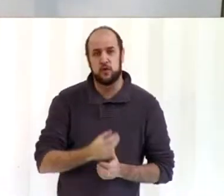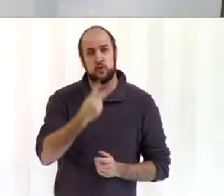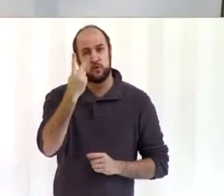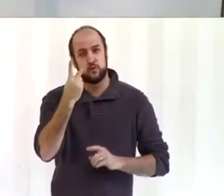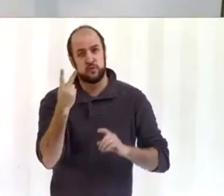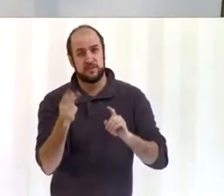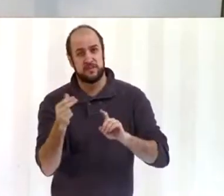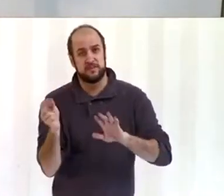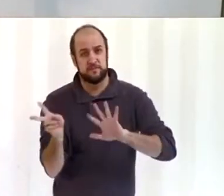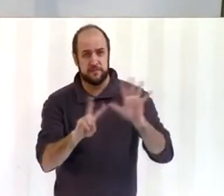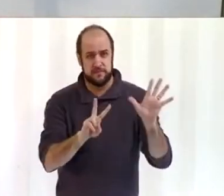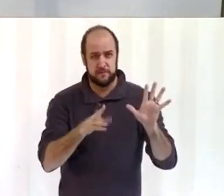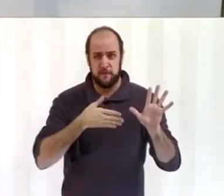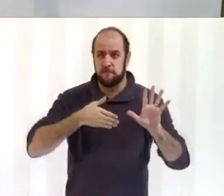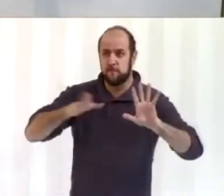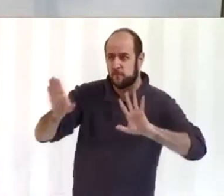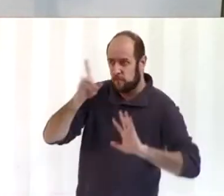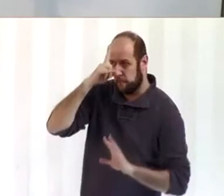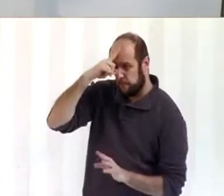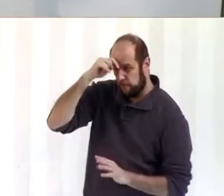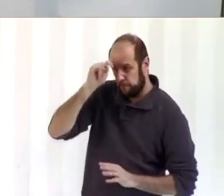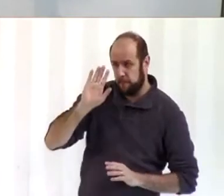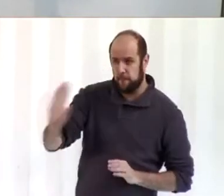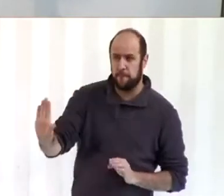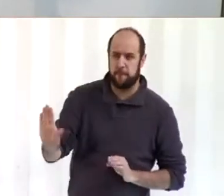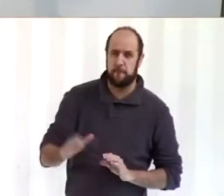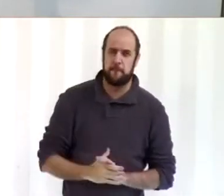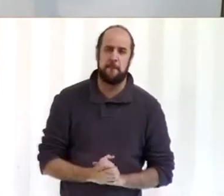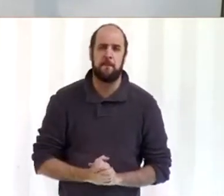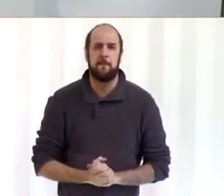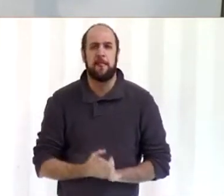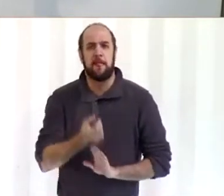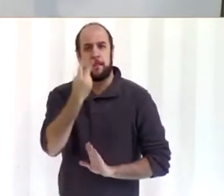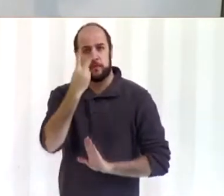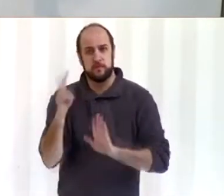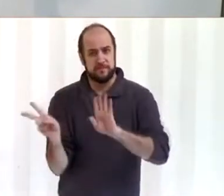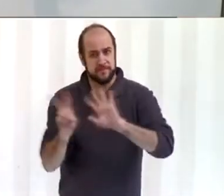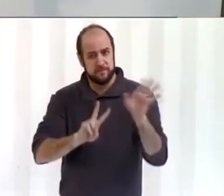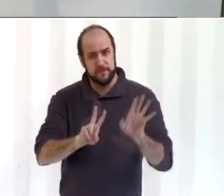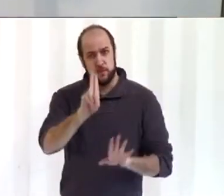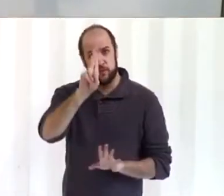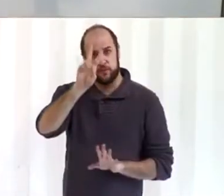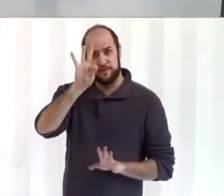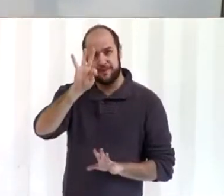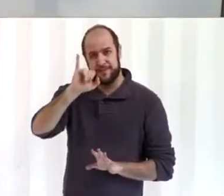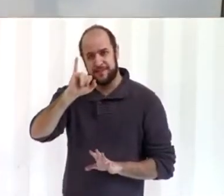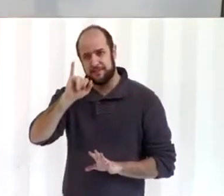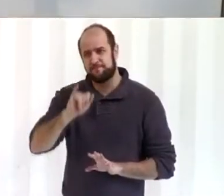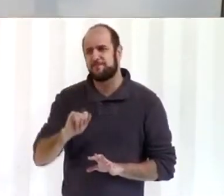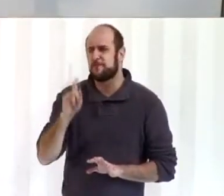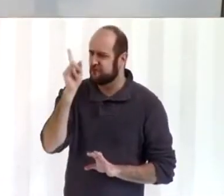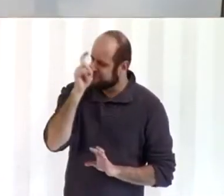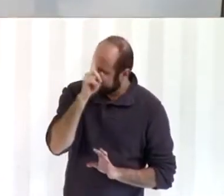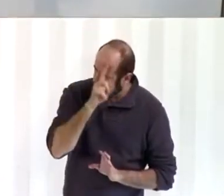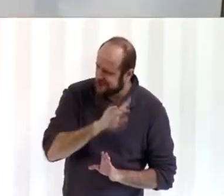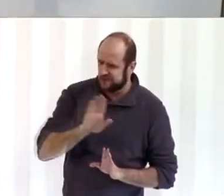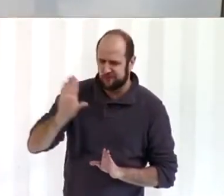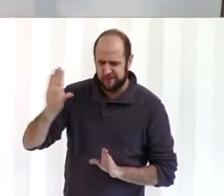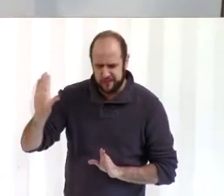semanas internado, depois de 2 semanas de UTI, já num estado muito delicado.